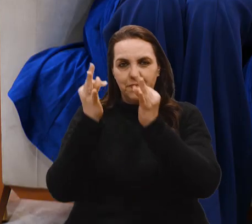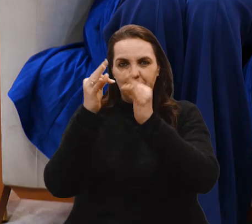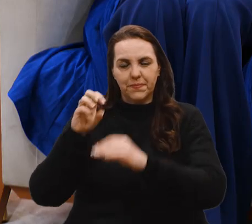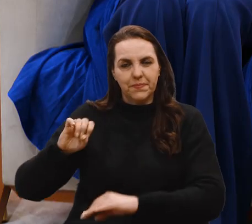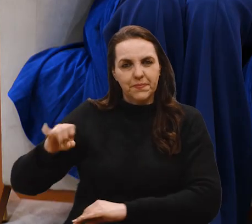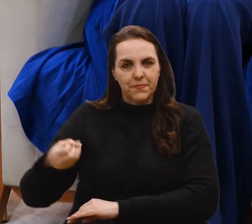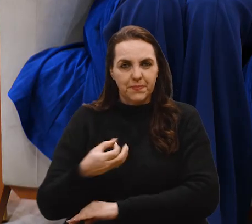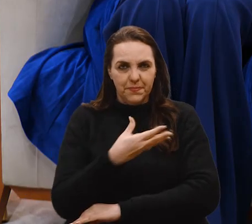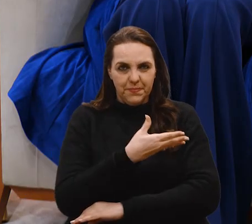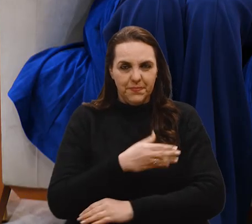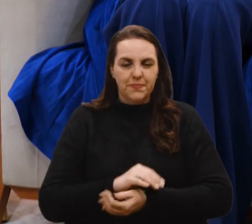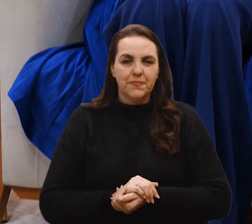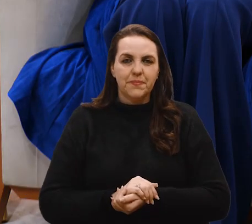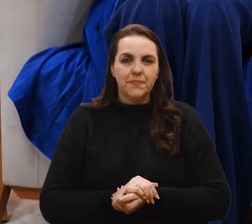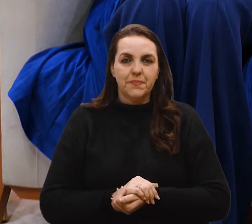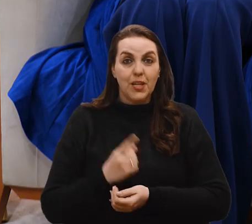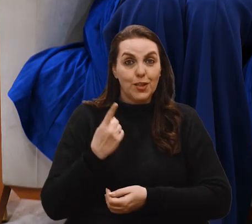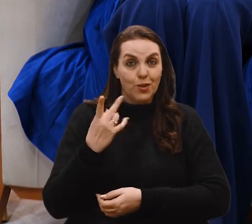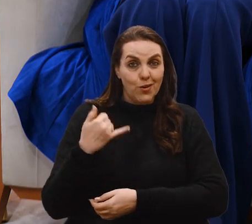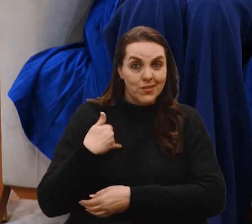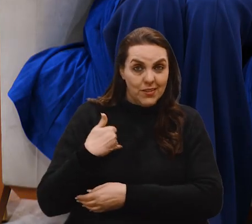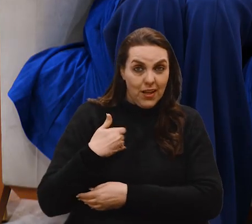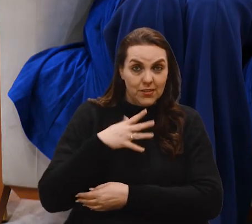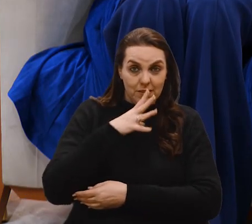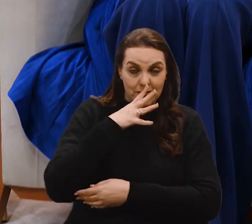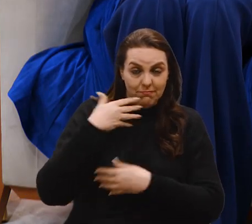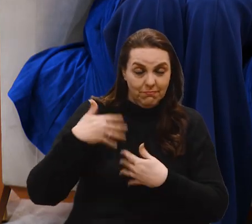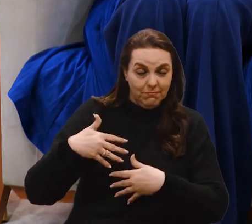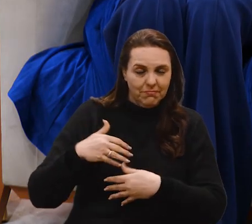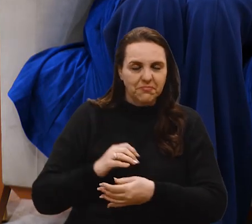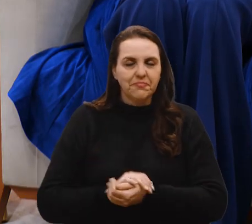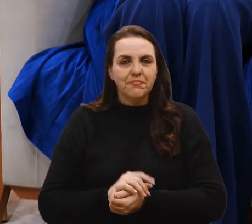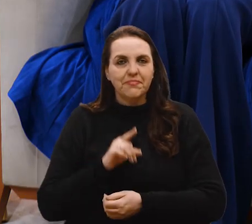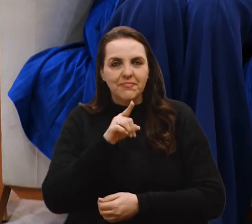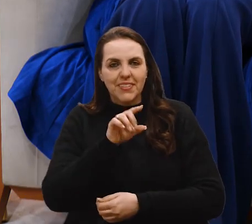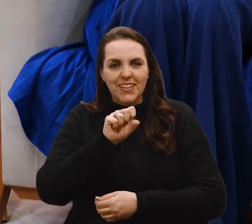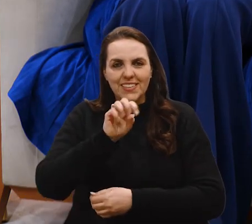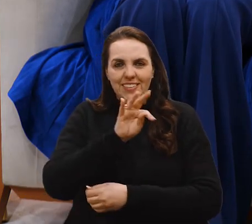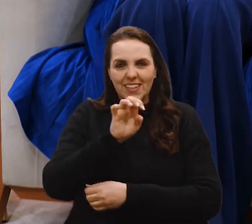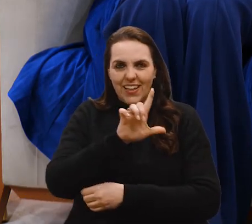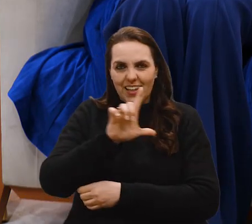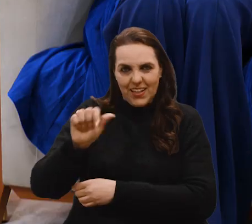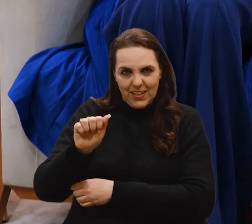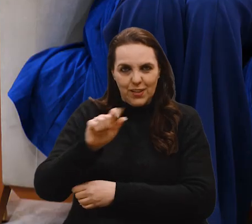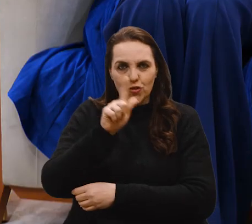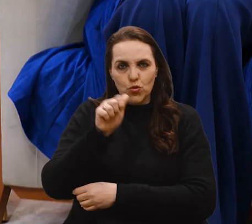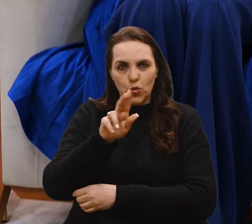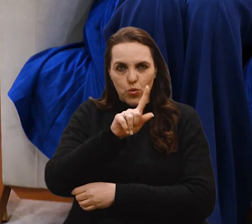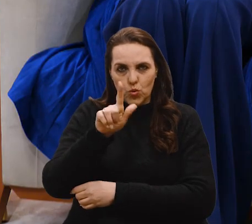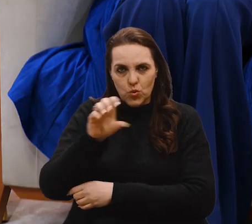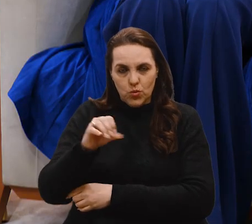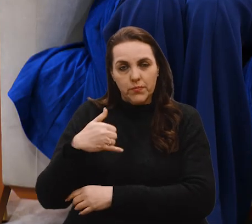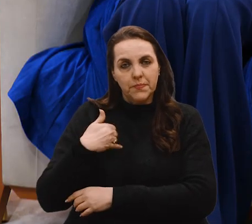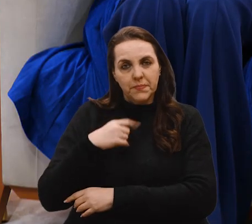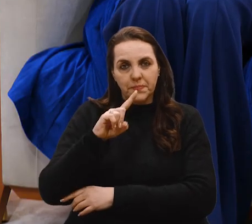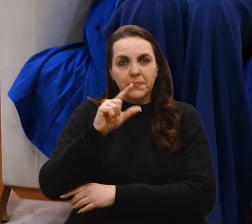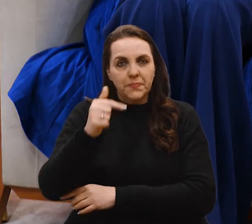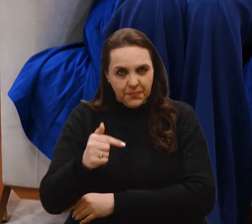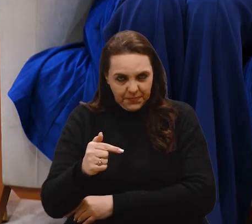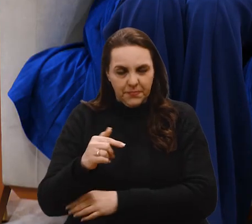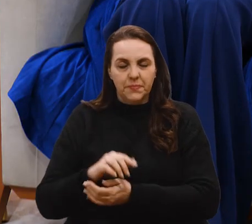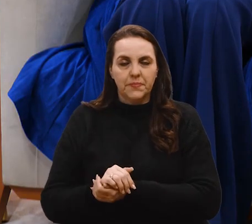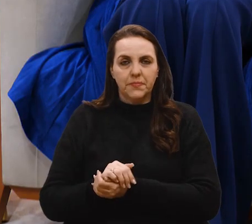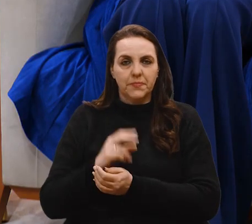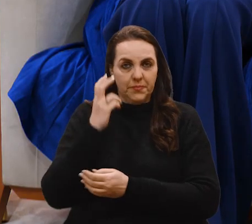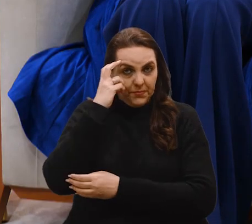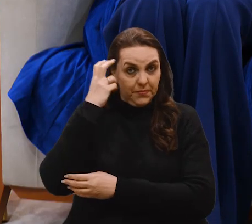e Inovação. Aos 12 anos. E a Estela Zorzo, 17 anos, superdotada, estudante